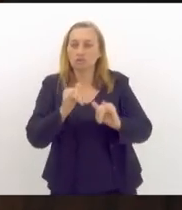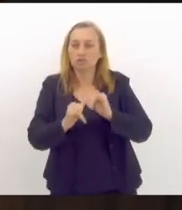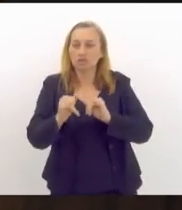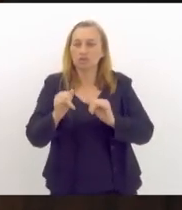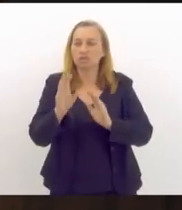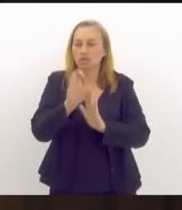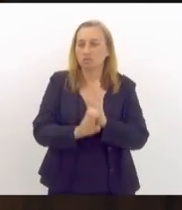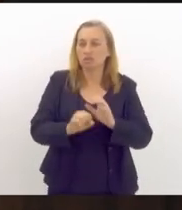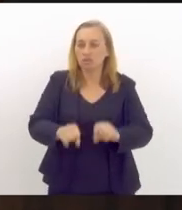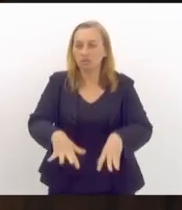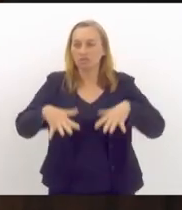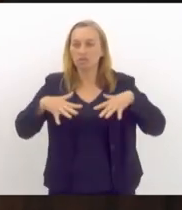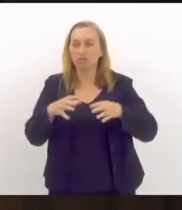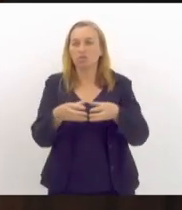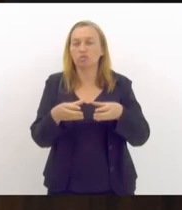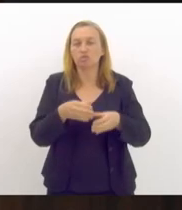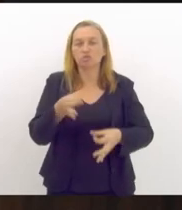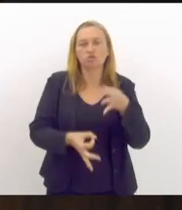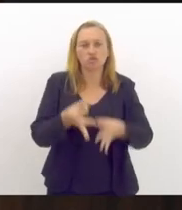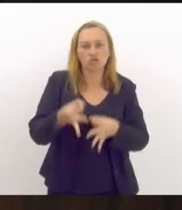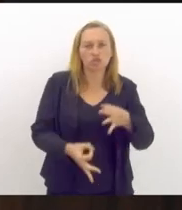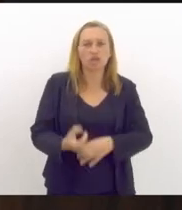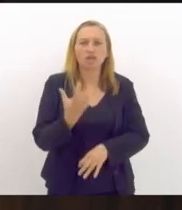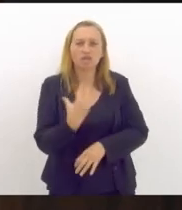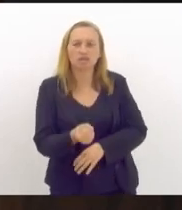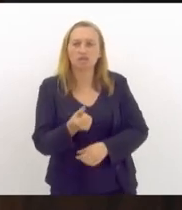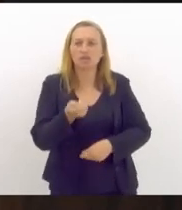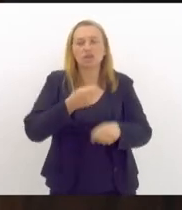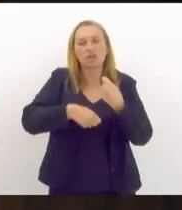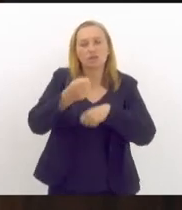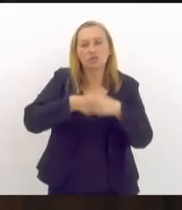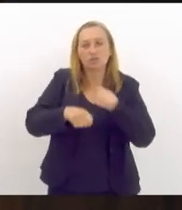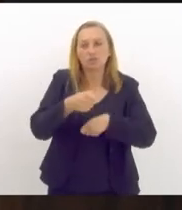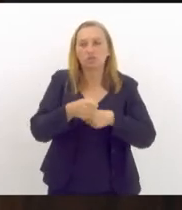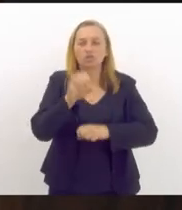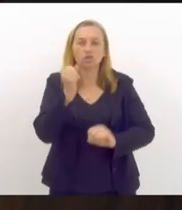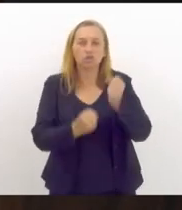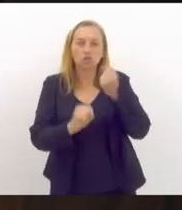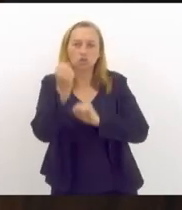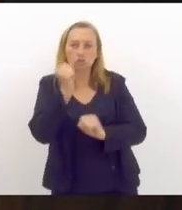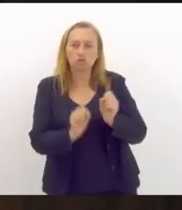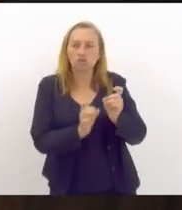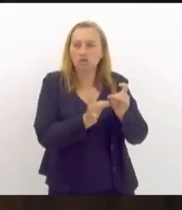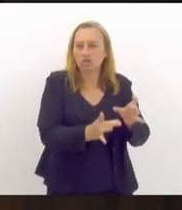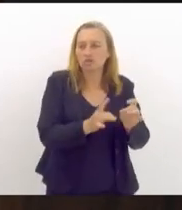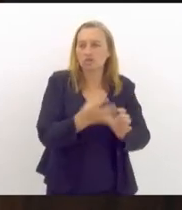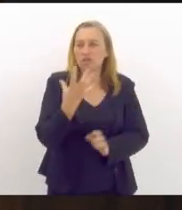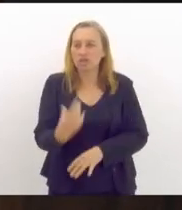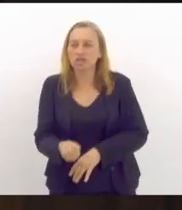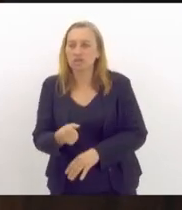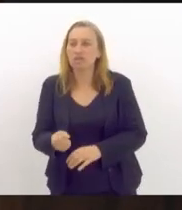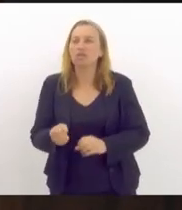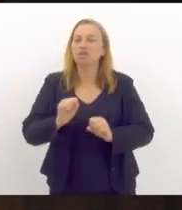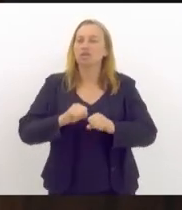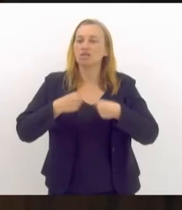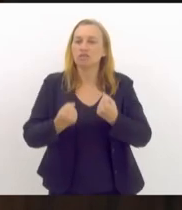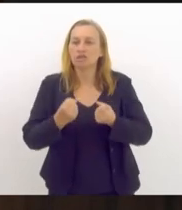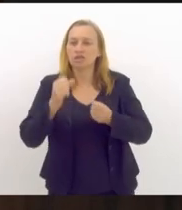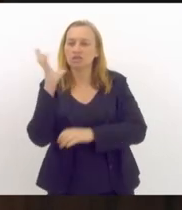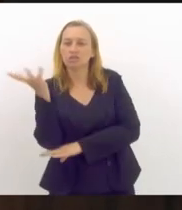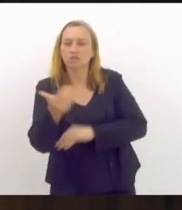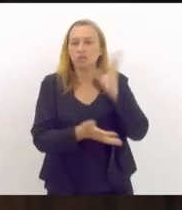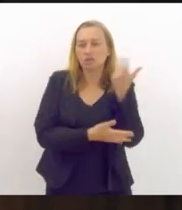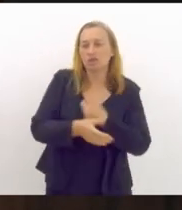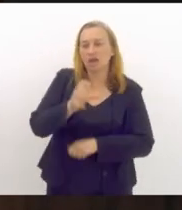comissões de condição de Justiça favorável de Economia indústria e começa favorável de Defesa do meio ambiente favorável